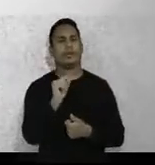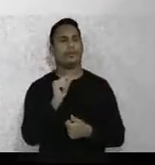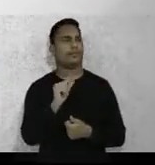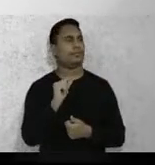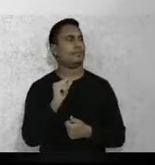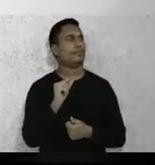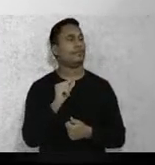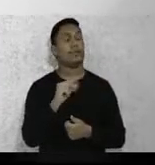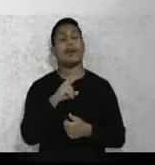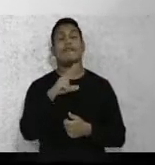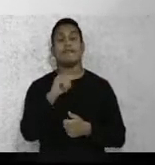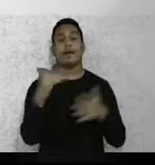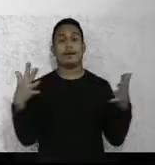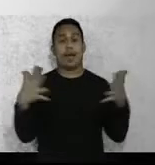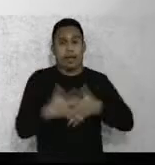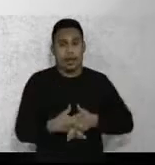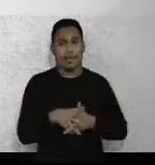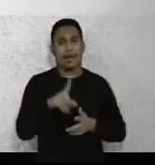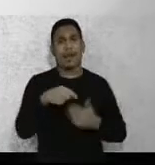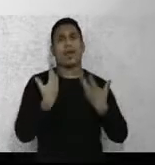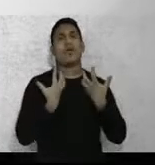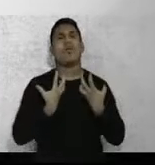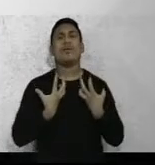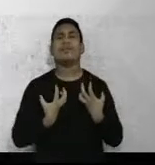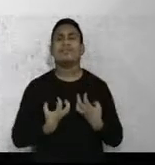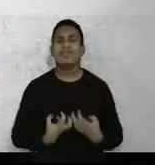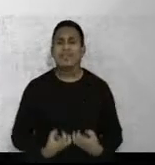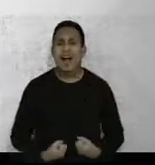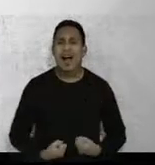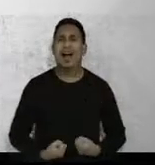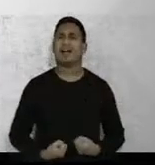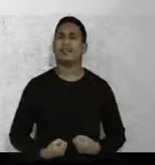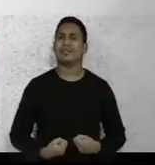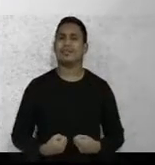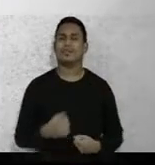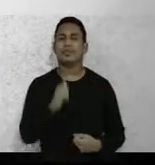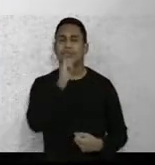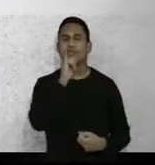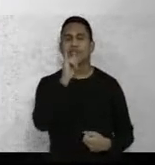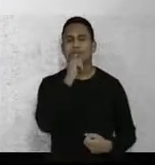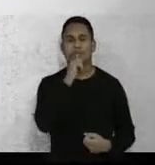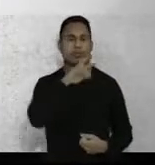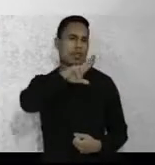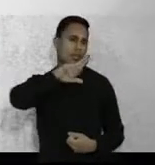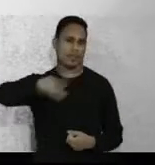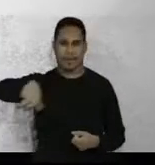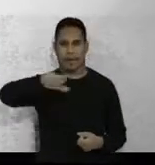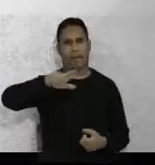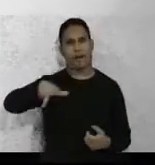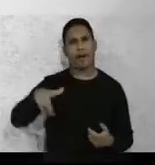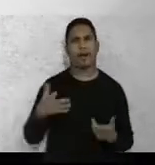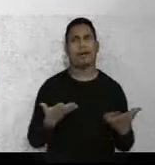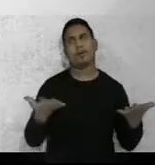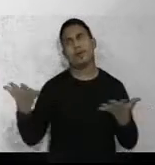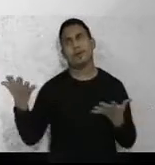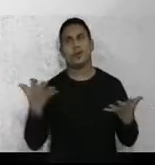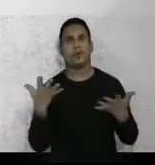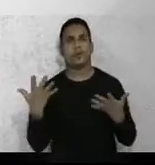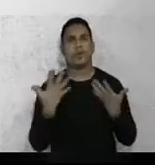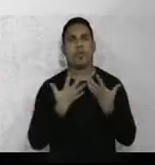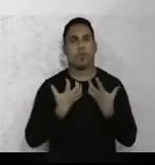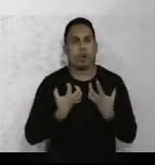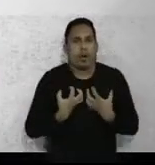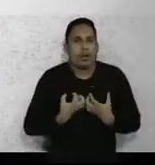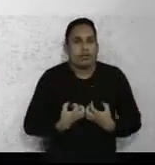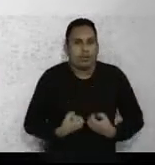cansaço central, né? Então, é aquela coisa, não é a questão do cansaço muscular em si. Muitas vezes é a